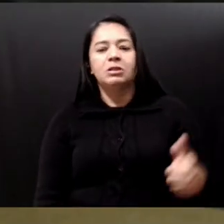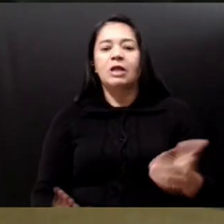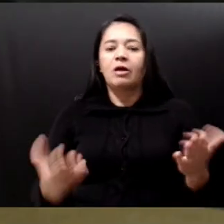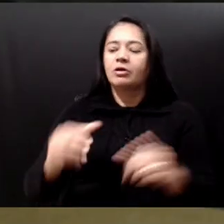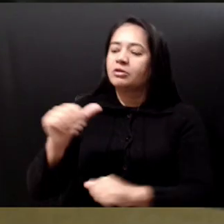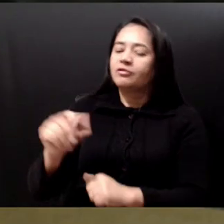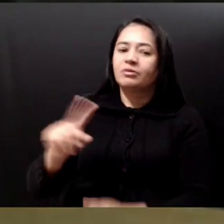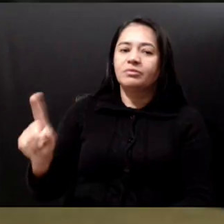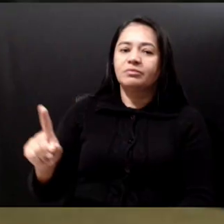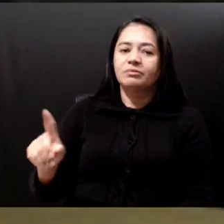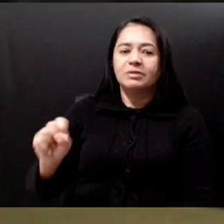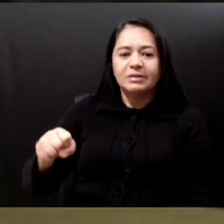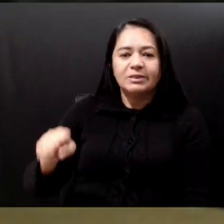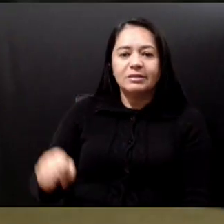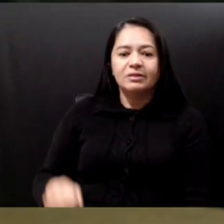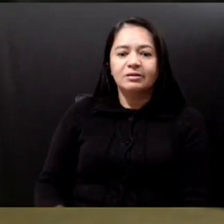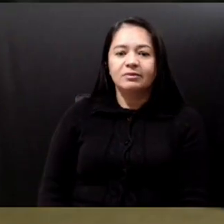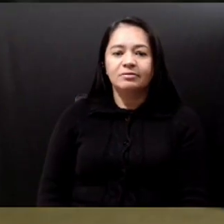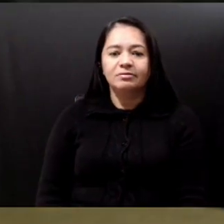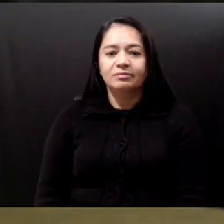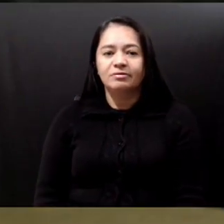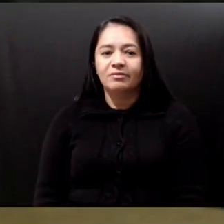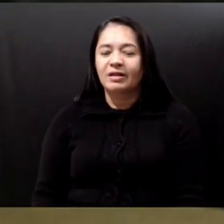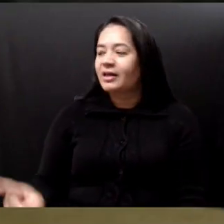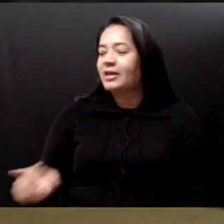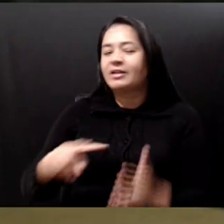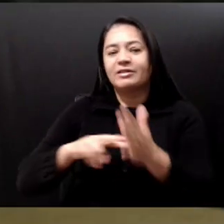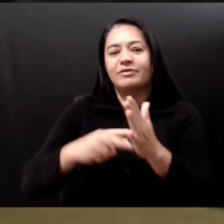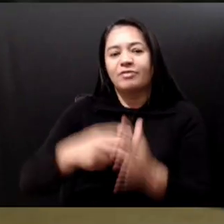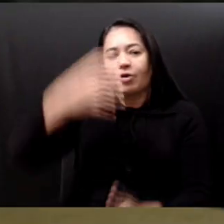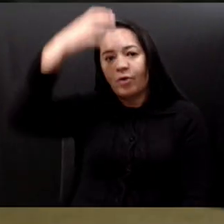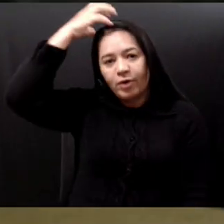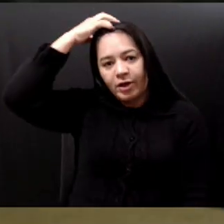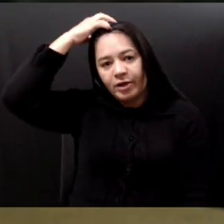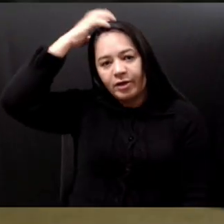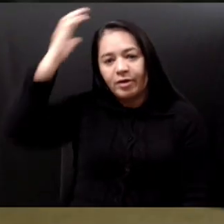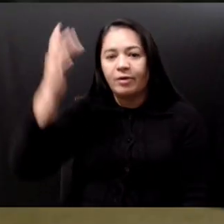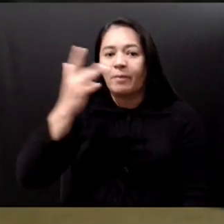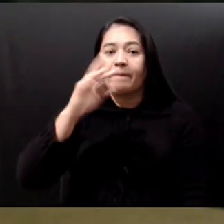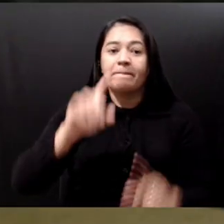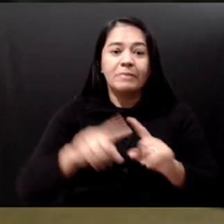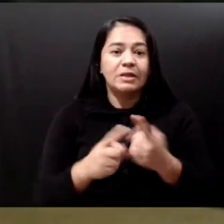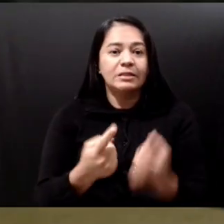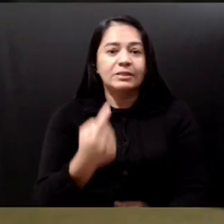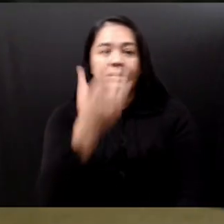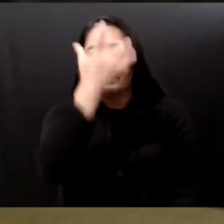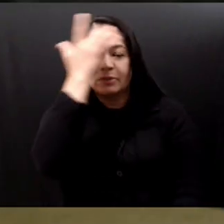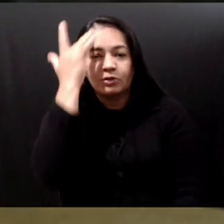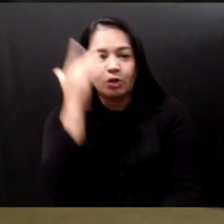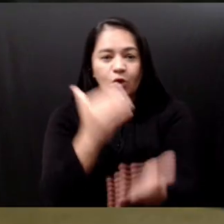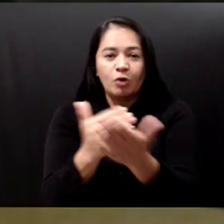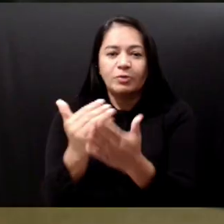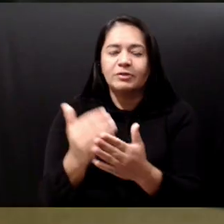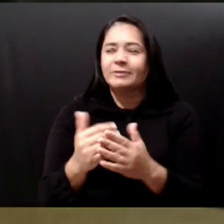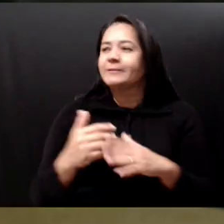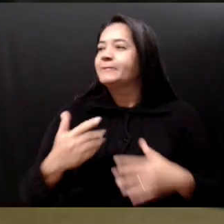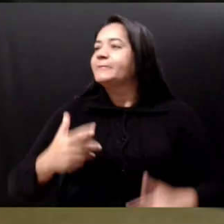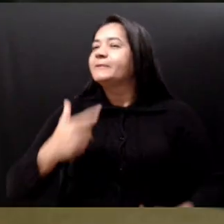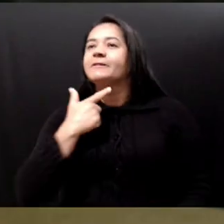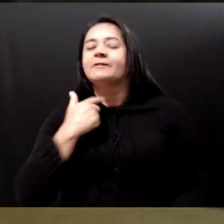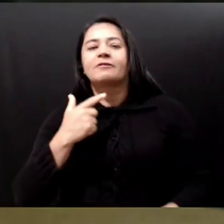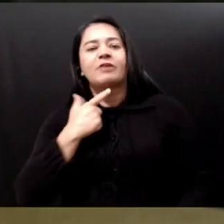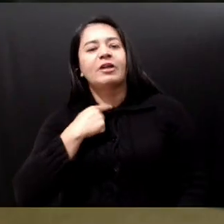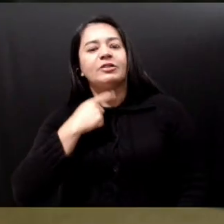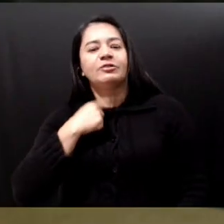gente pode considerar assim. É uma pessoa que está iniciando, ela vem com toda aquela sede, com toda aquela vontade,